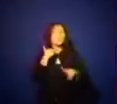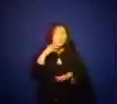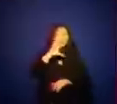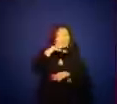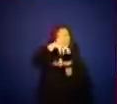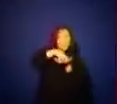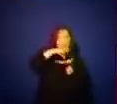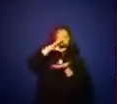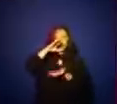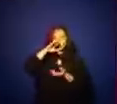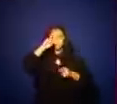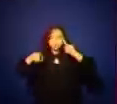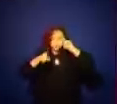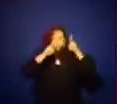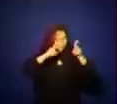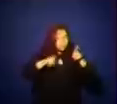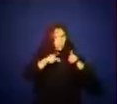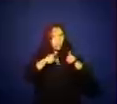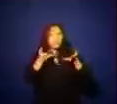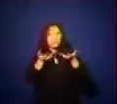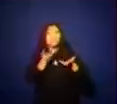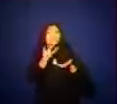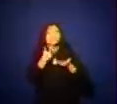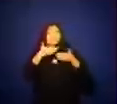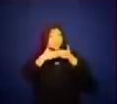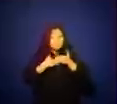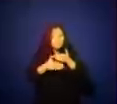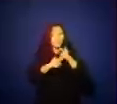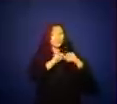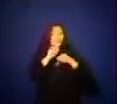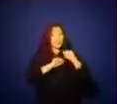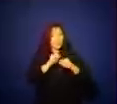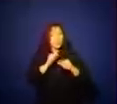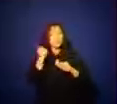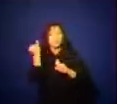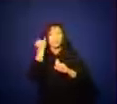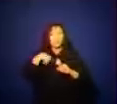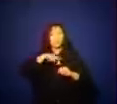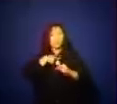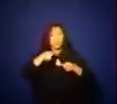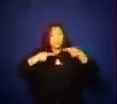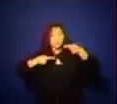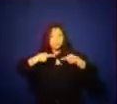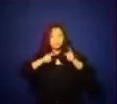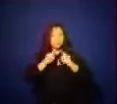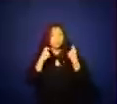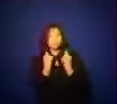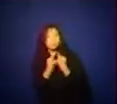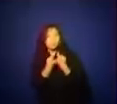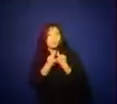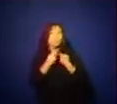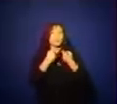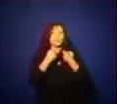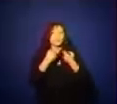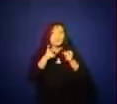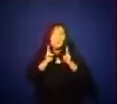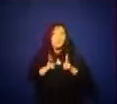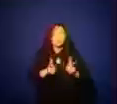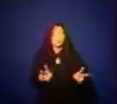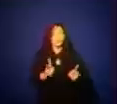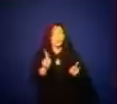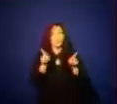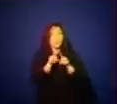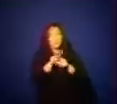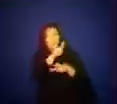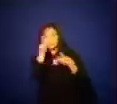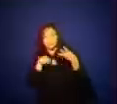mas acho que o CMN se pronunciar porque a gente mantém essa discussão em aberto acho que só piora as expectativas e finalmente o